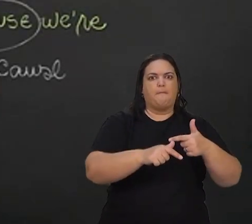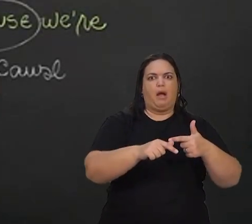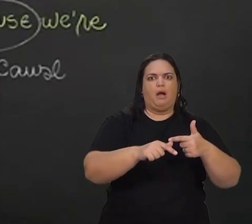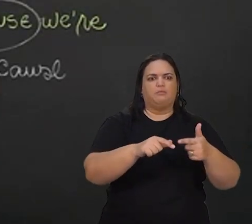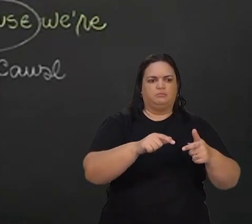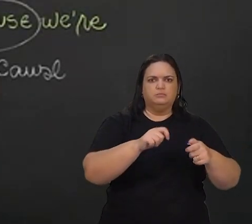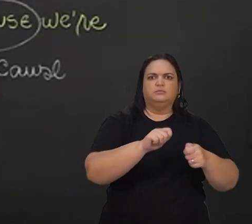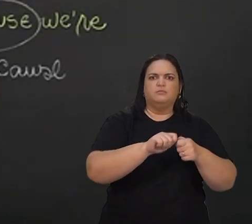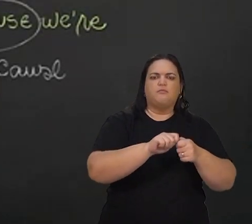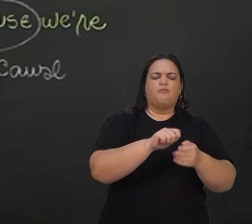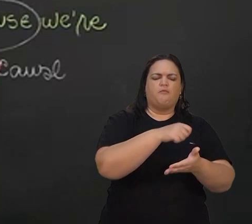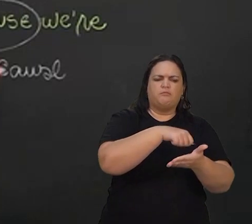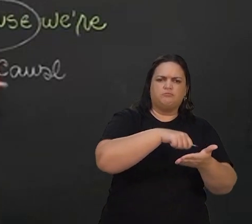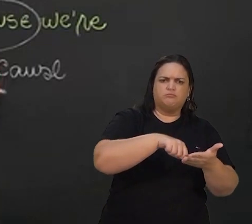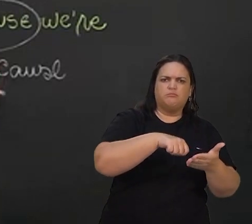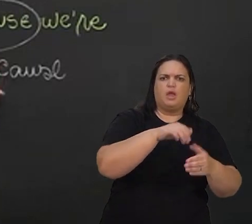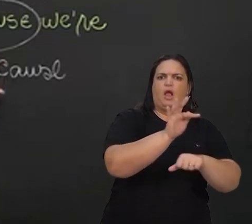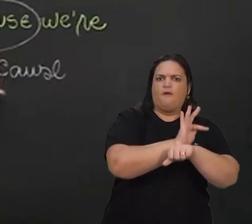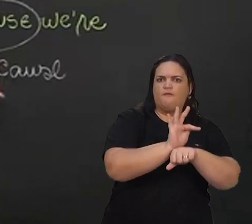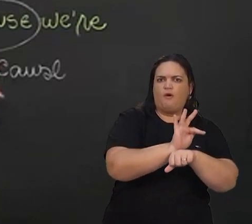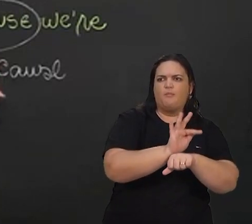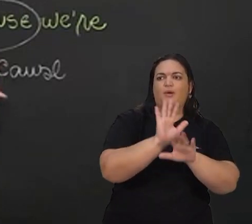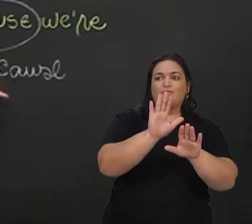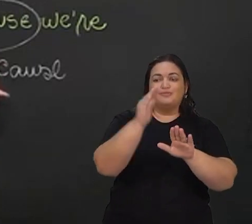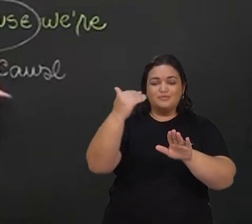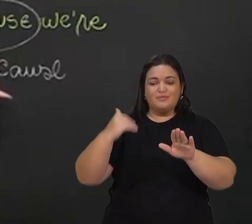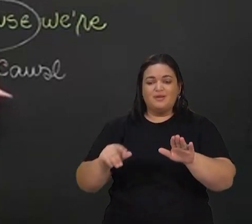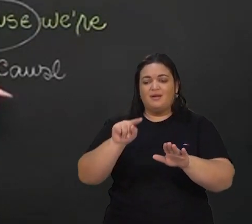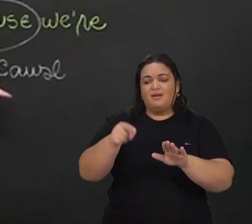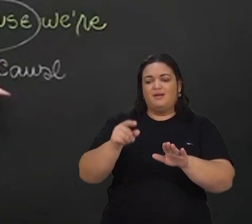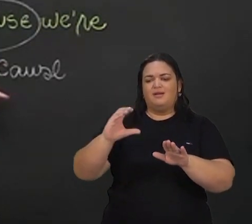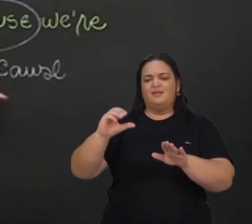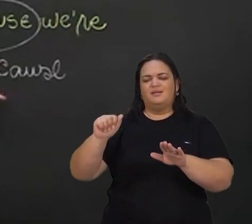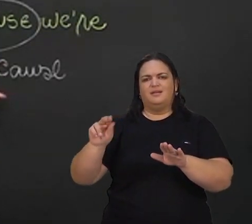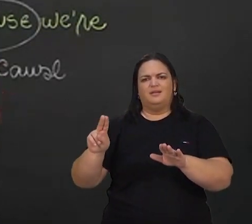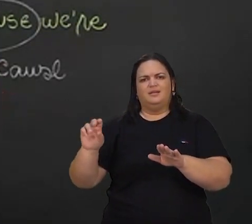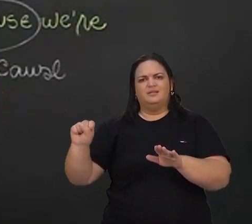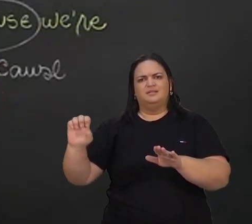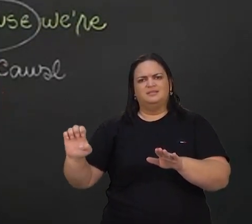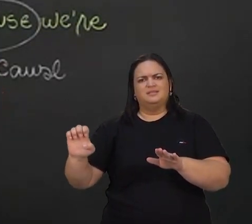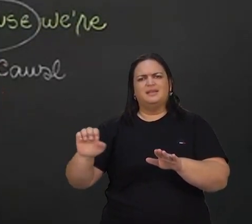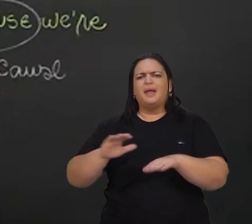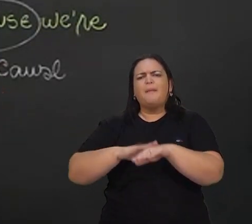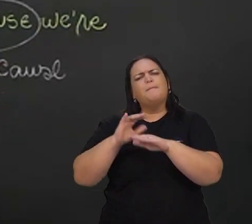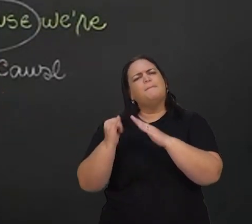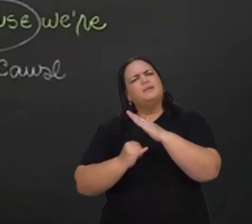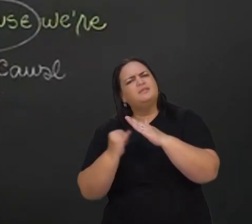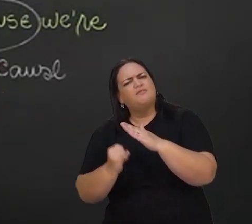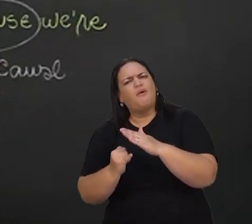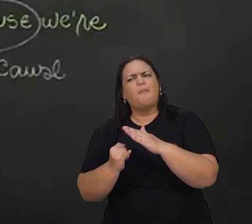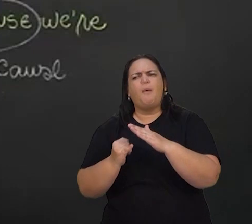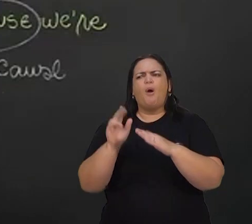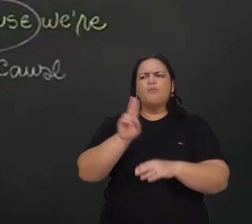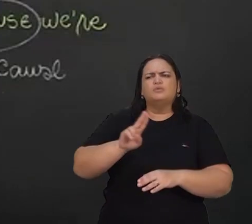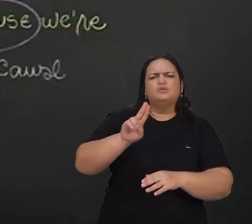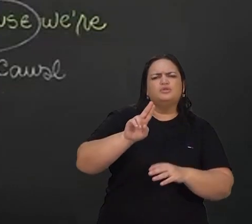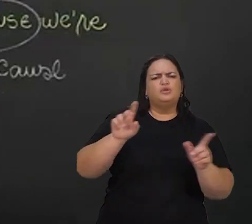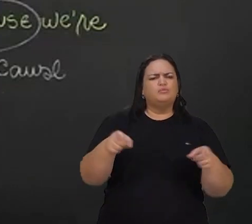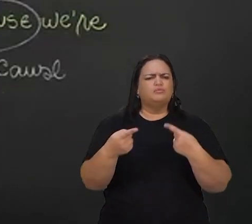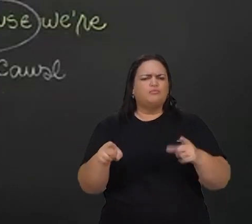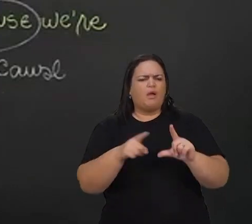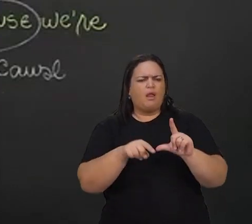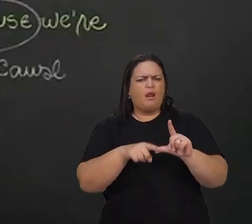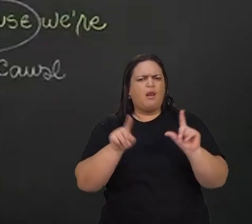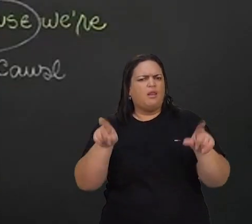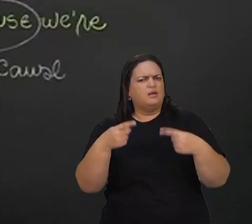relatório no seu trabalho. Essa forma aqui é informal. É mais usada em músicas,